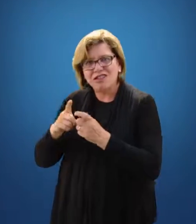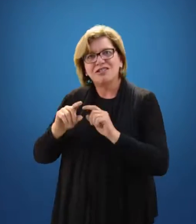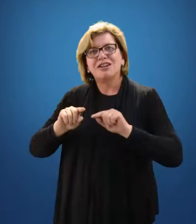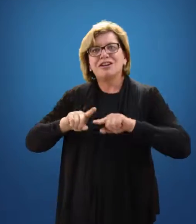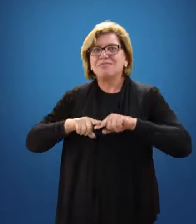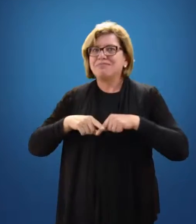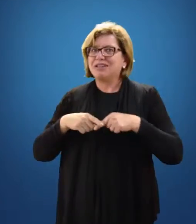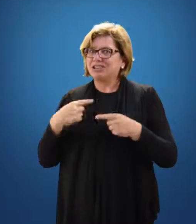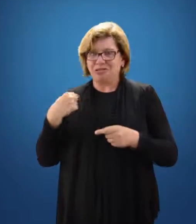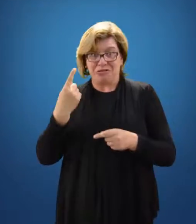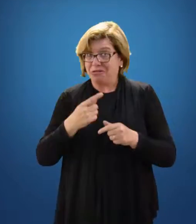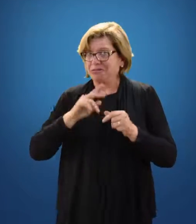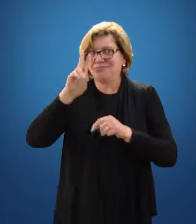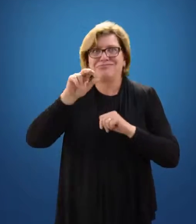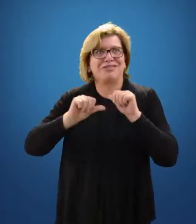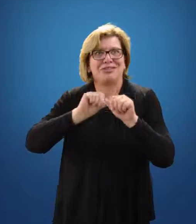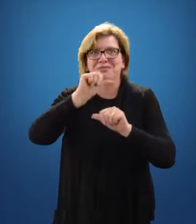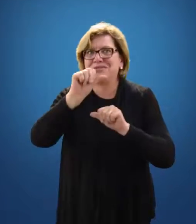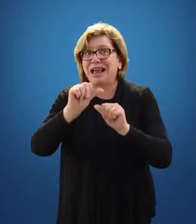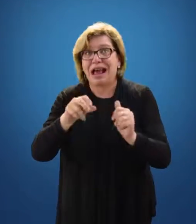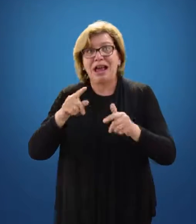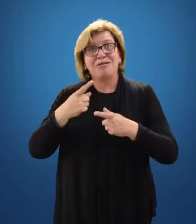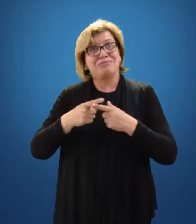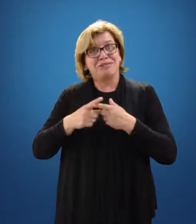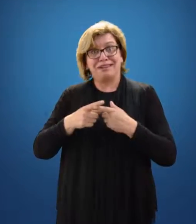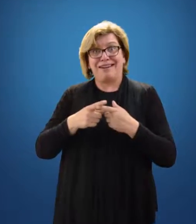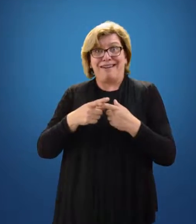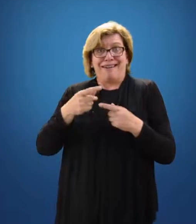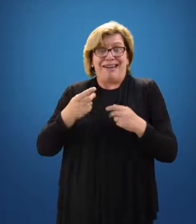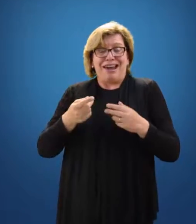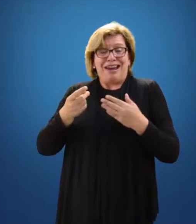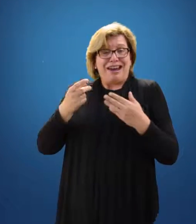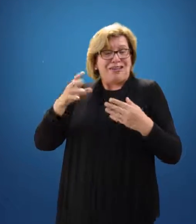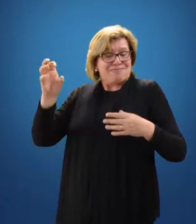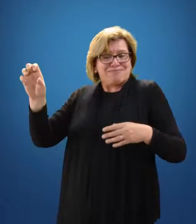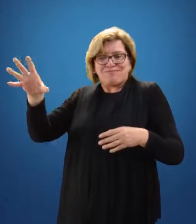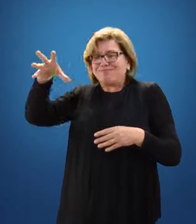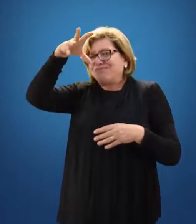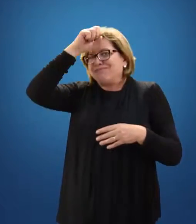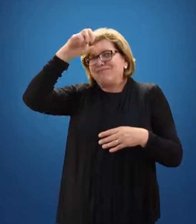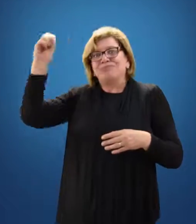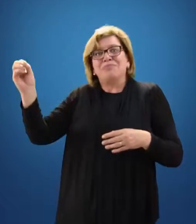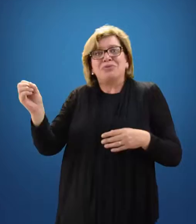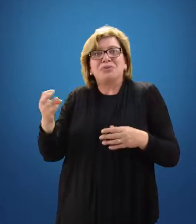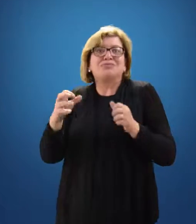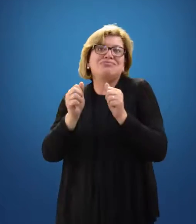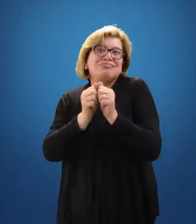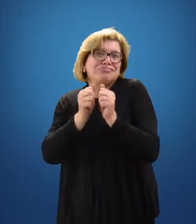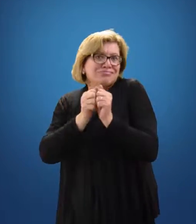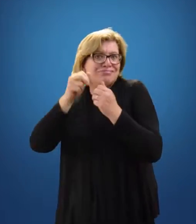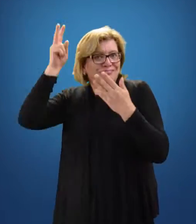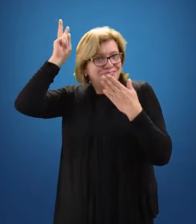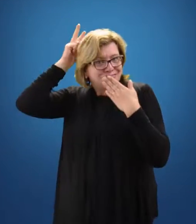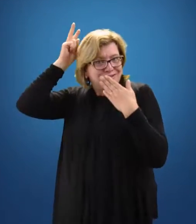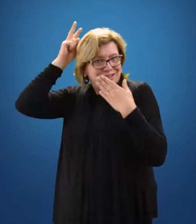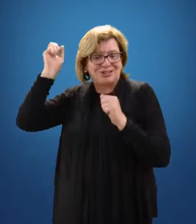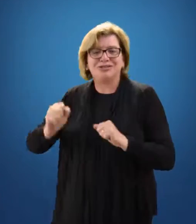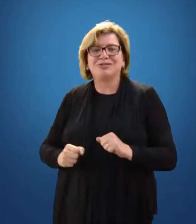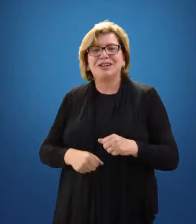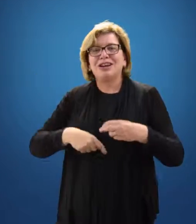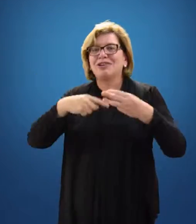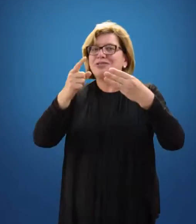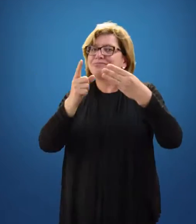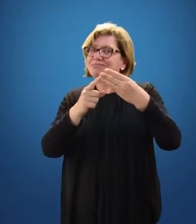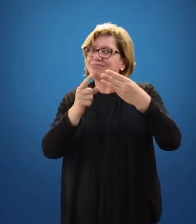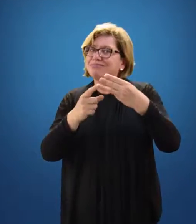nós vai mudar de atitude cultural porque aprendeu algo de novo com os Yanomami. Um terceiro caso de